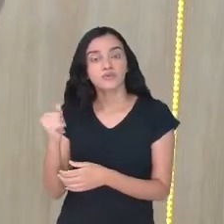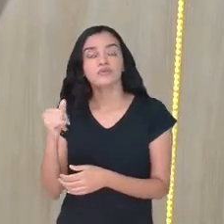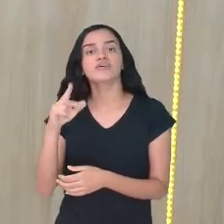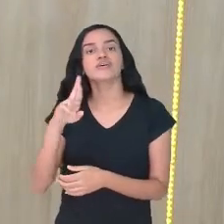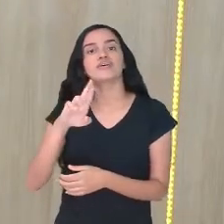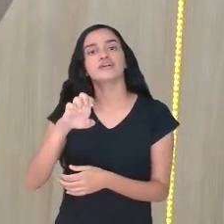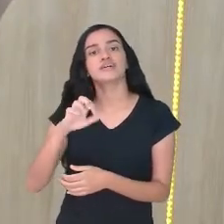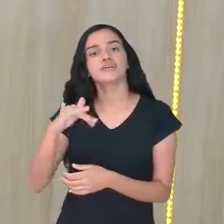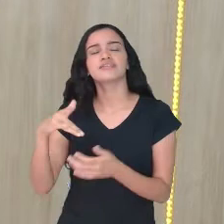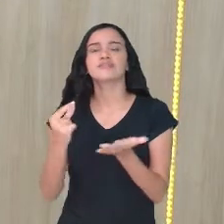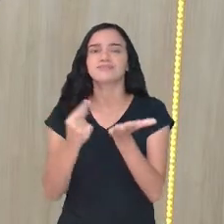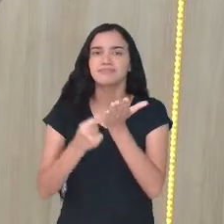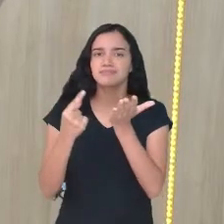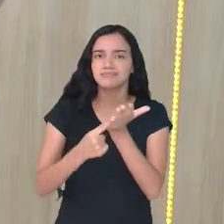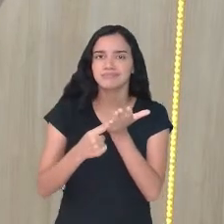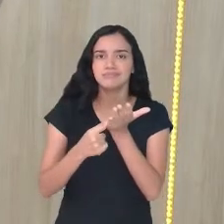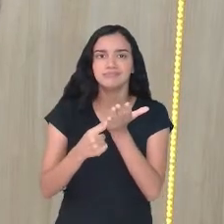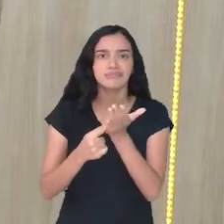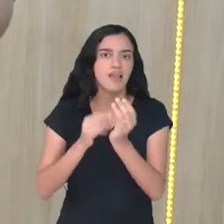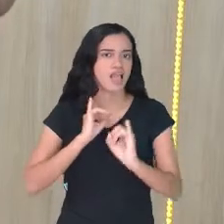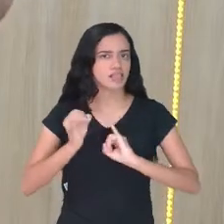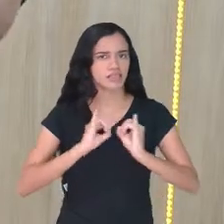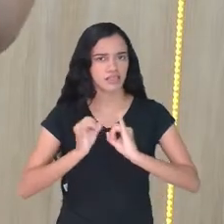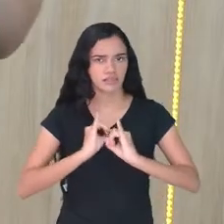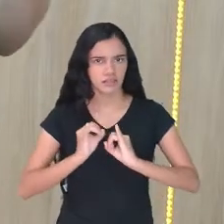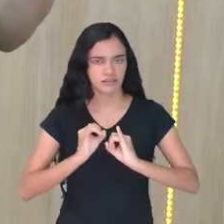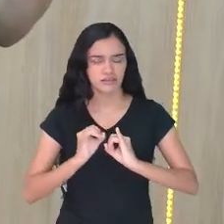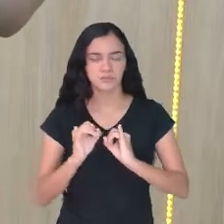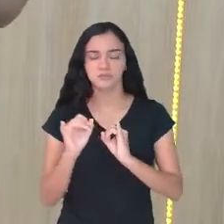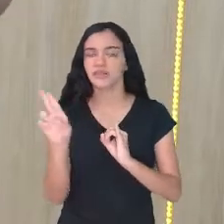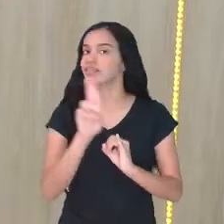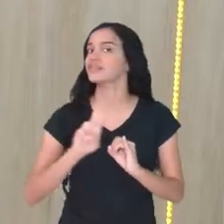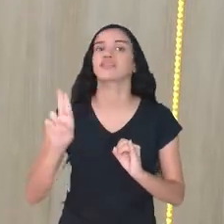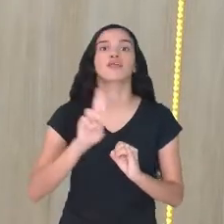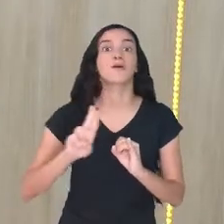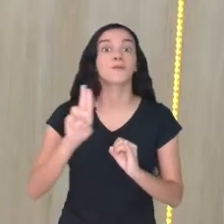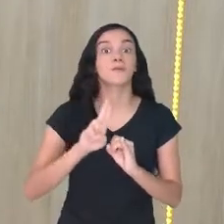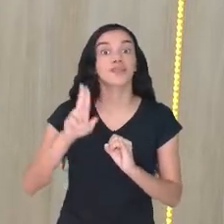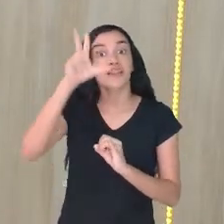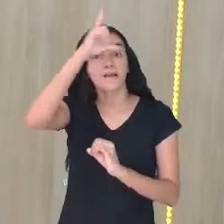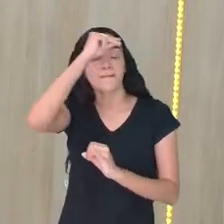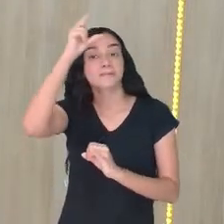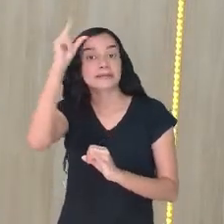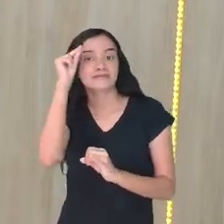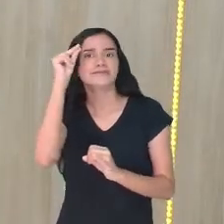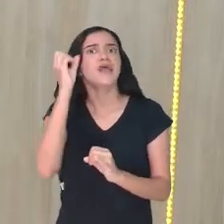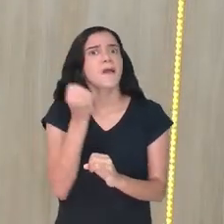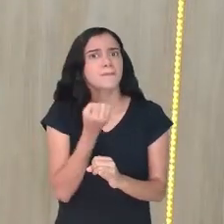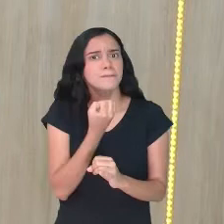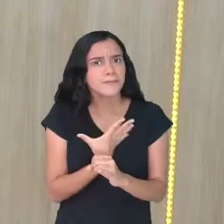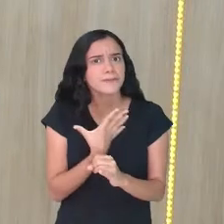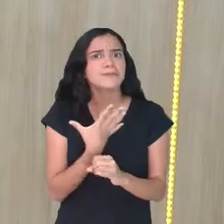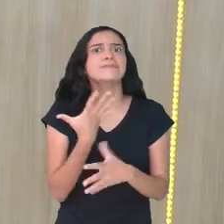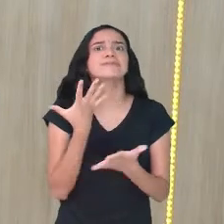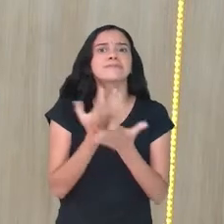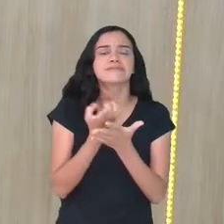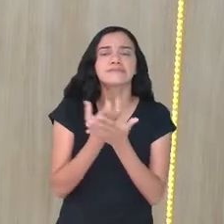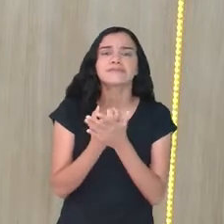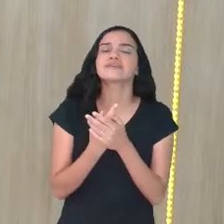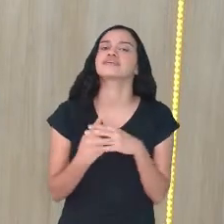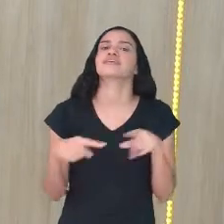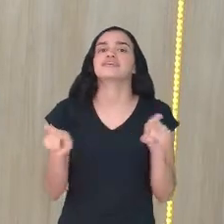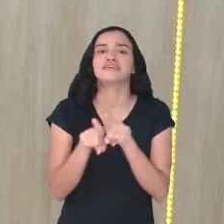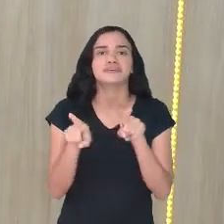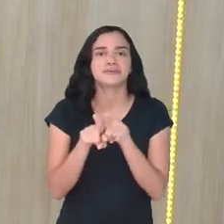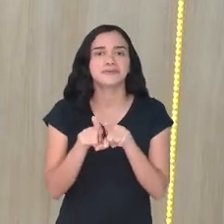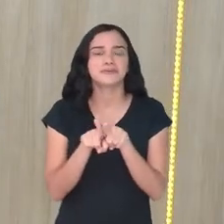Você não gasta seus dados, tá? Os dados é da prefeitura. Então, é uma boa você baixar. Além do que,